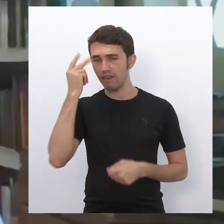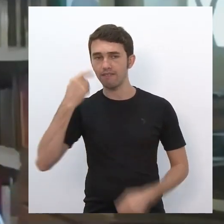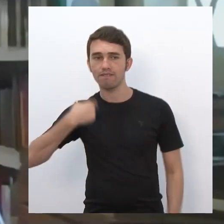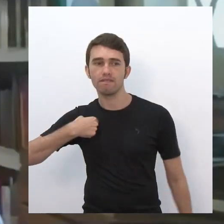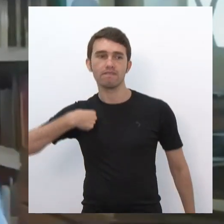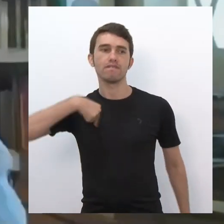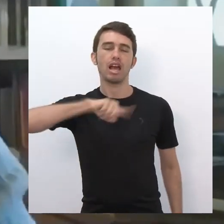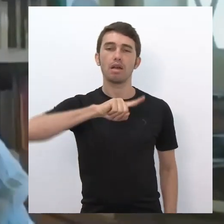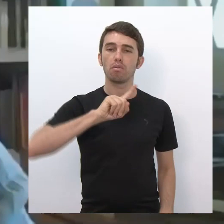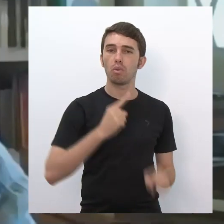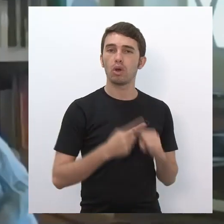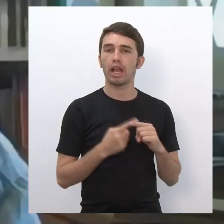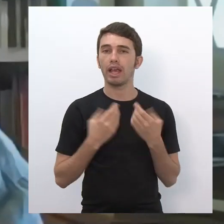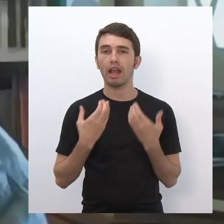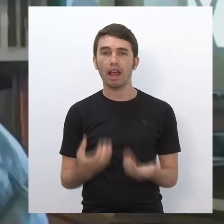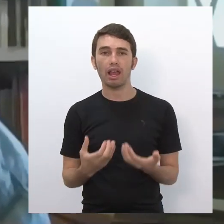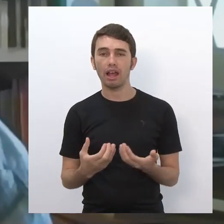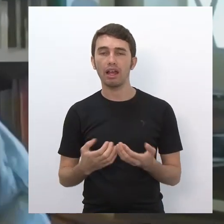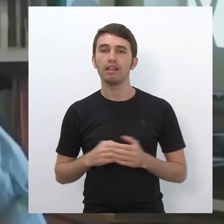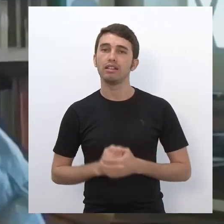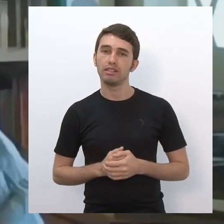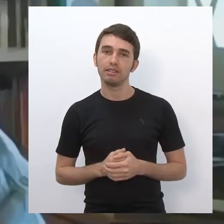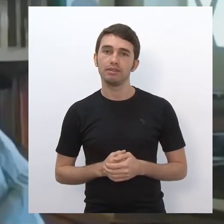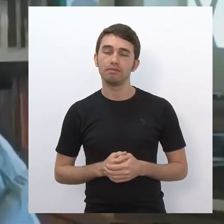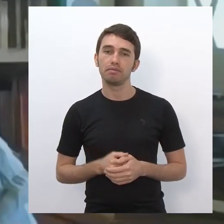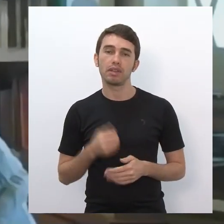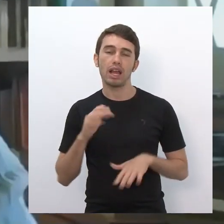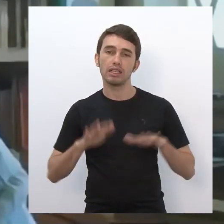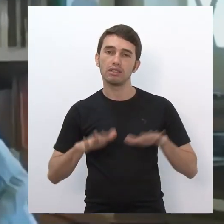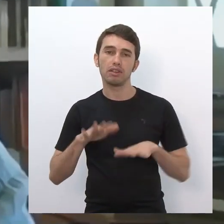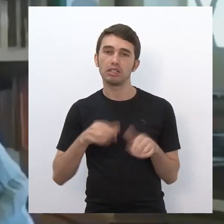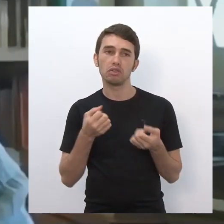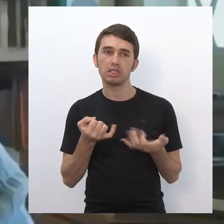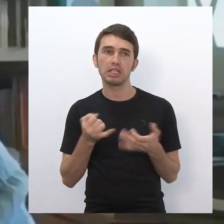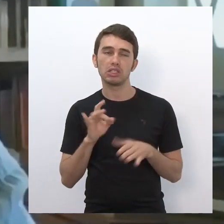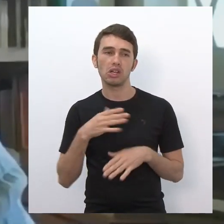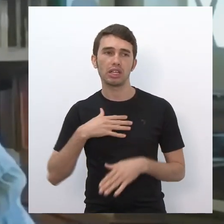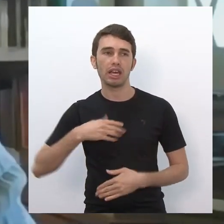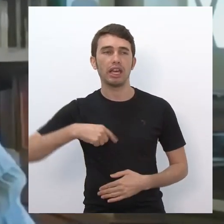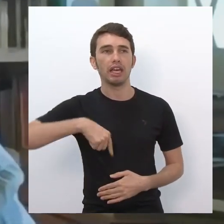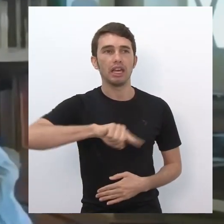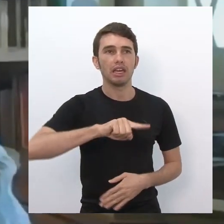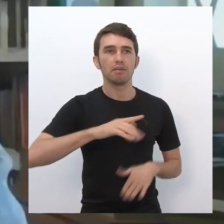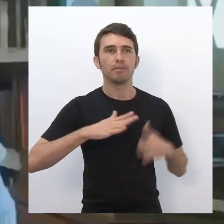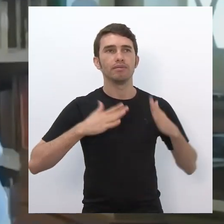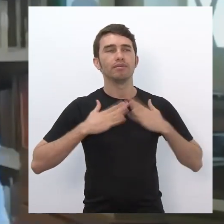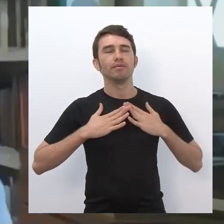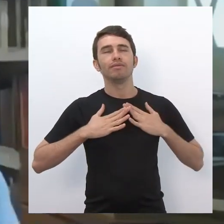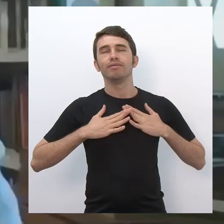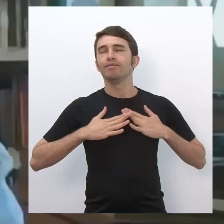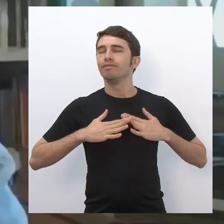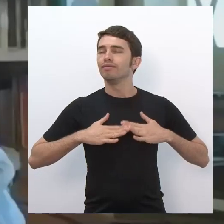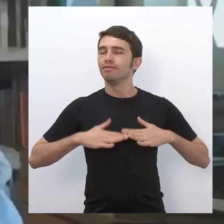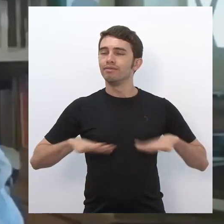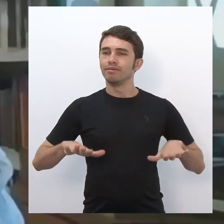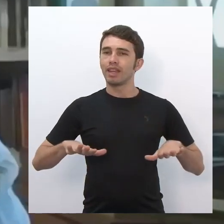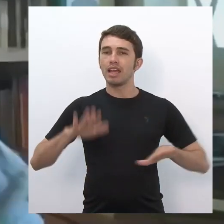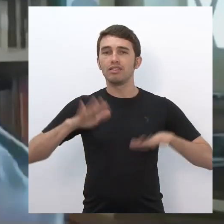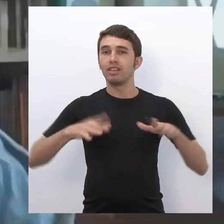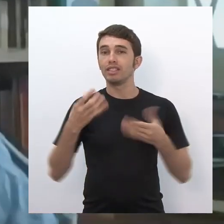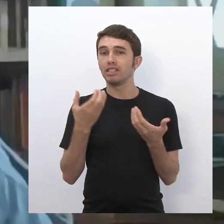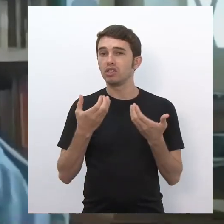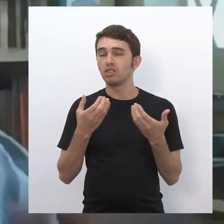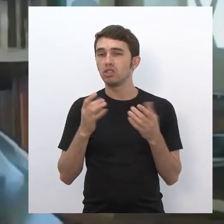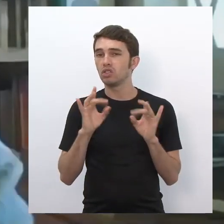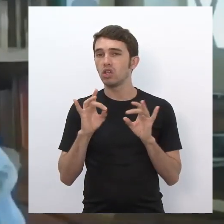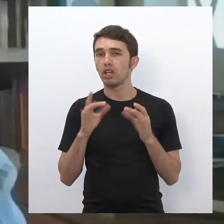você quer, você vai à biblioteca porque talvez você queira só espairecer, talvez você só queira encontrar alguém, talvez